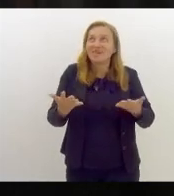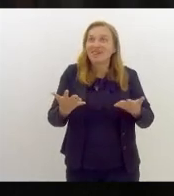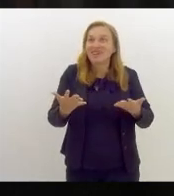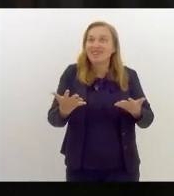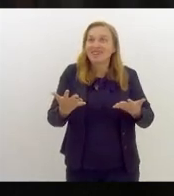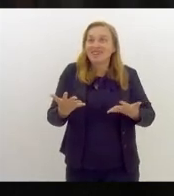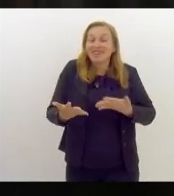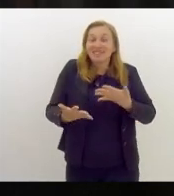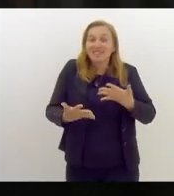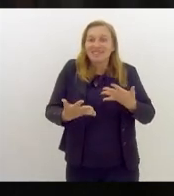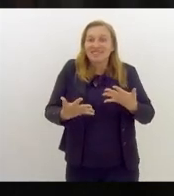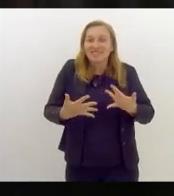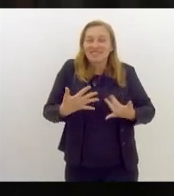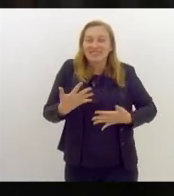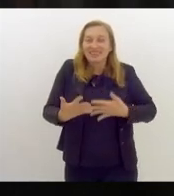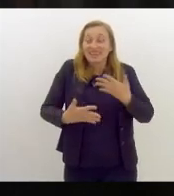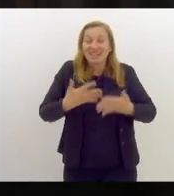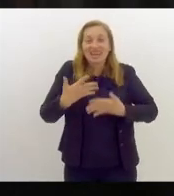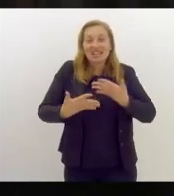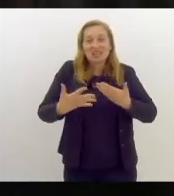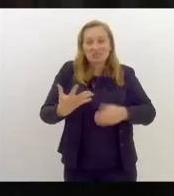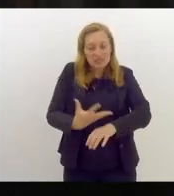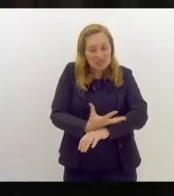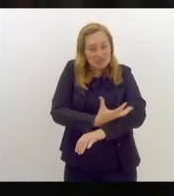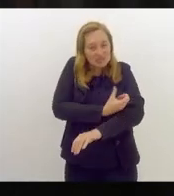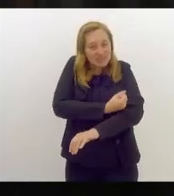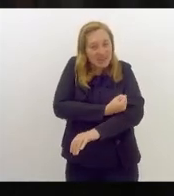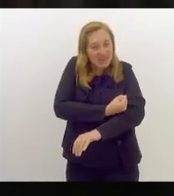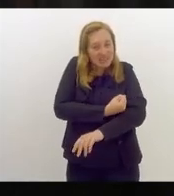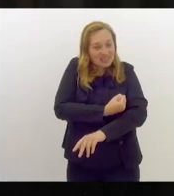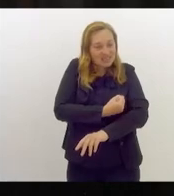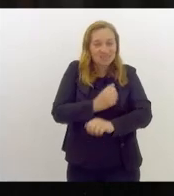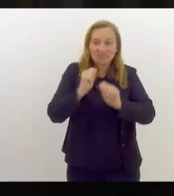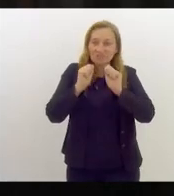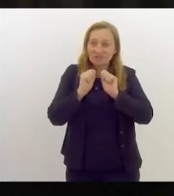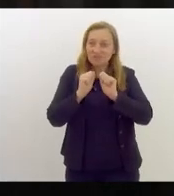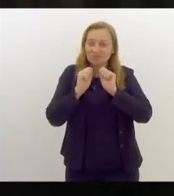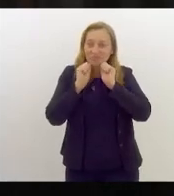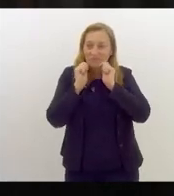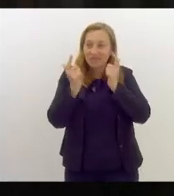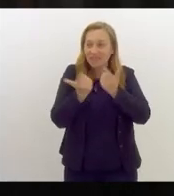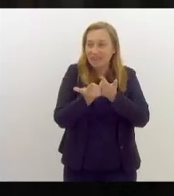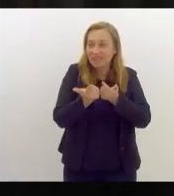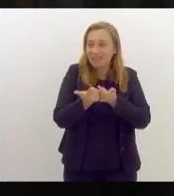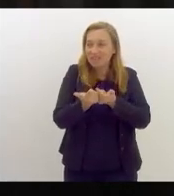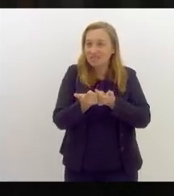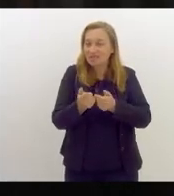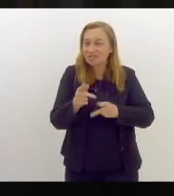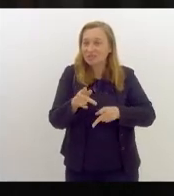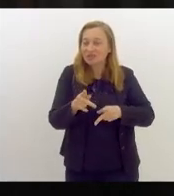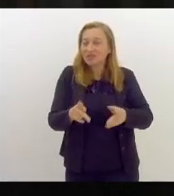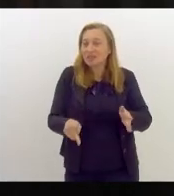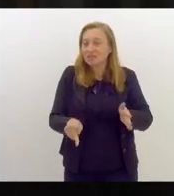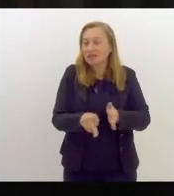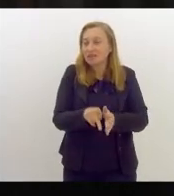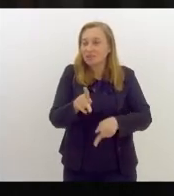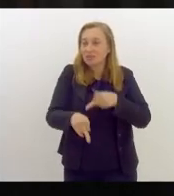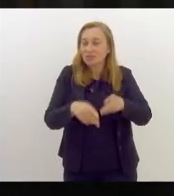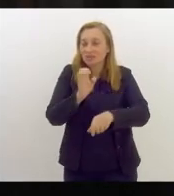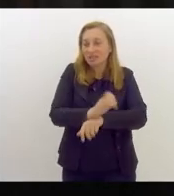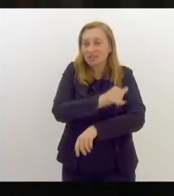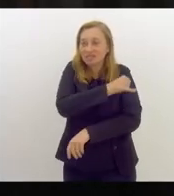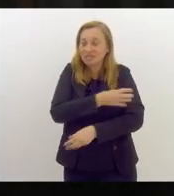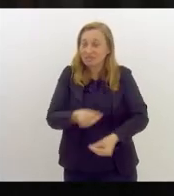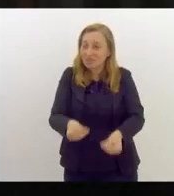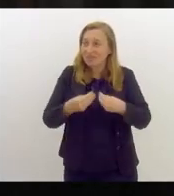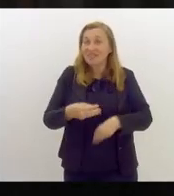privilegiado por essa homenagem que o Parlamento do povo do Estado do Rio de Janeiro me concede podem